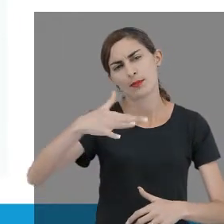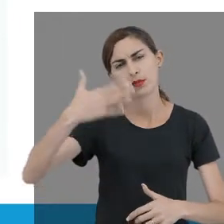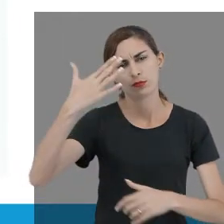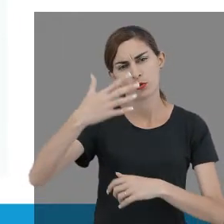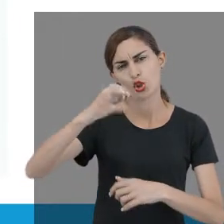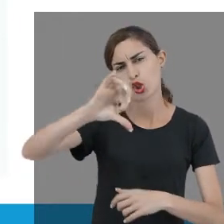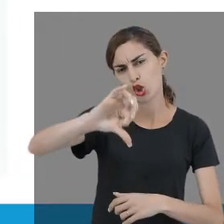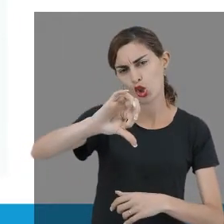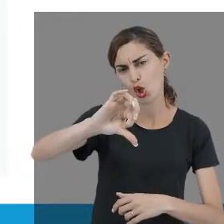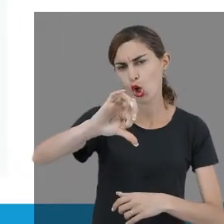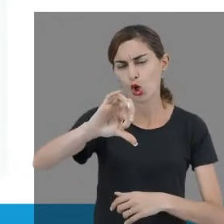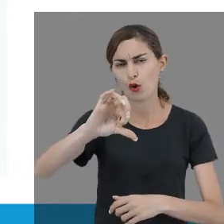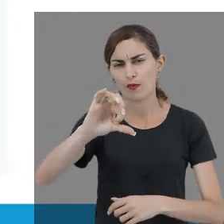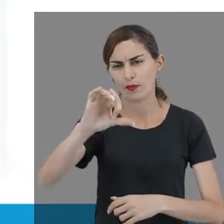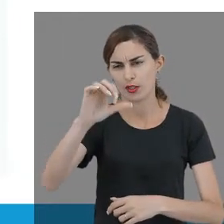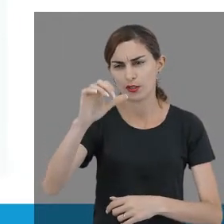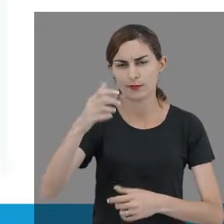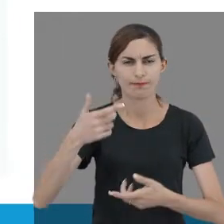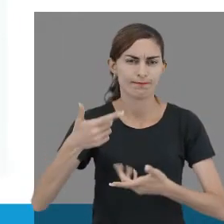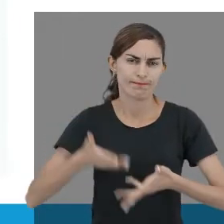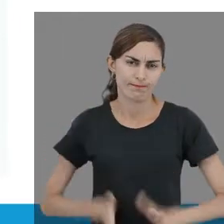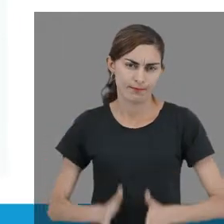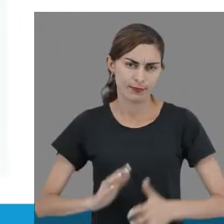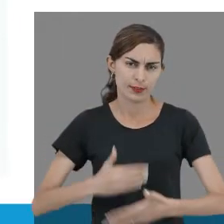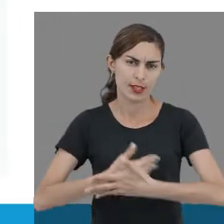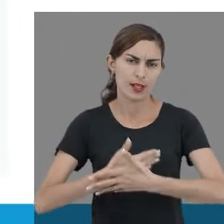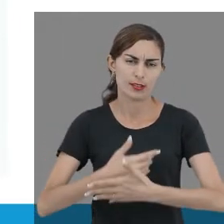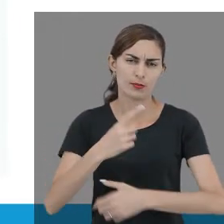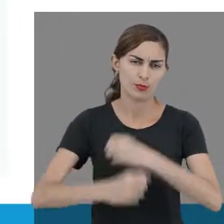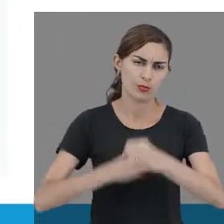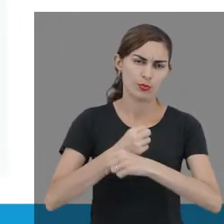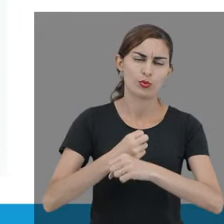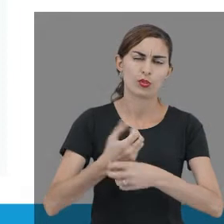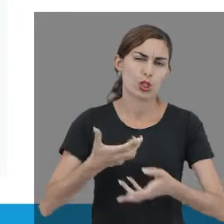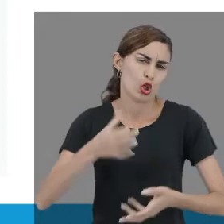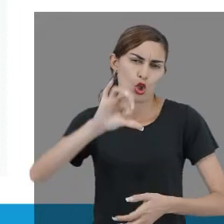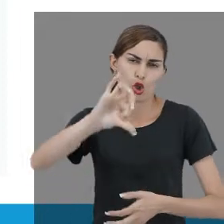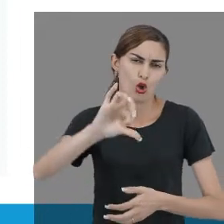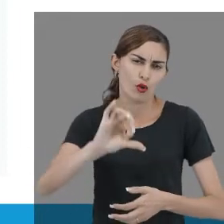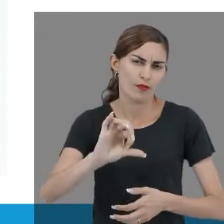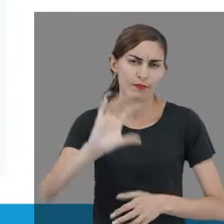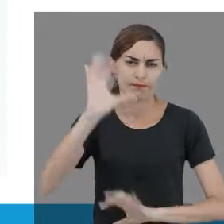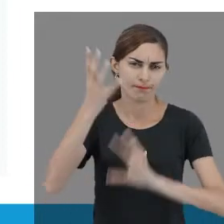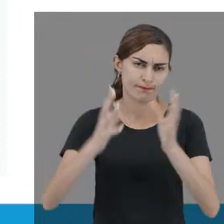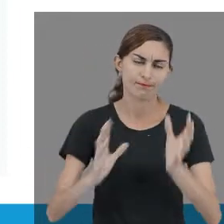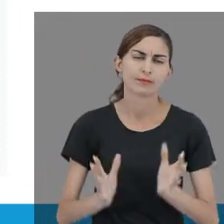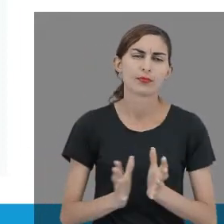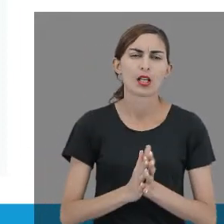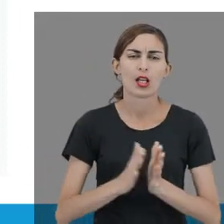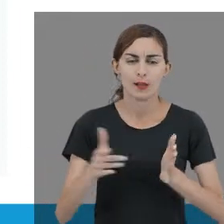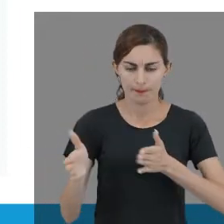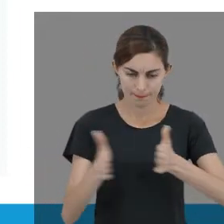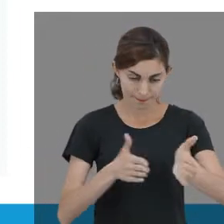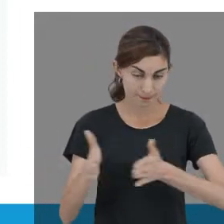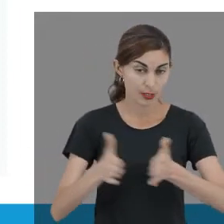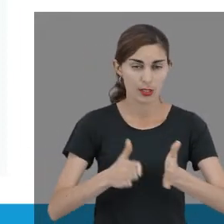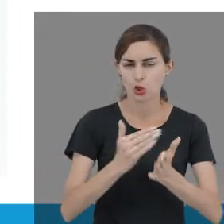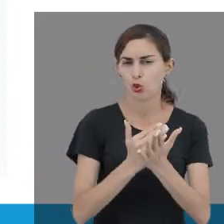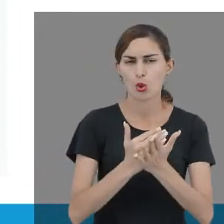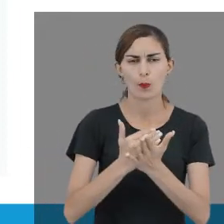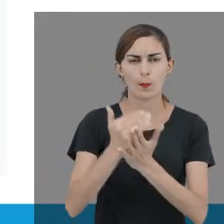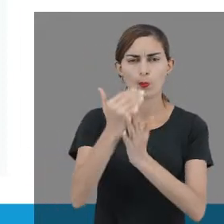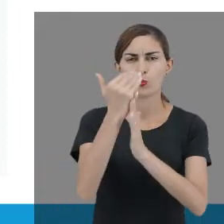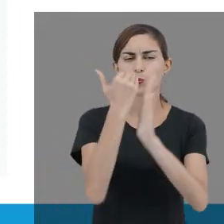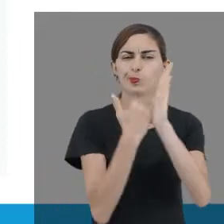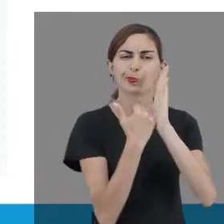seja, 2014, 2013, 2012, a média de casos era 9 por ano. E nesse período, só de